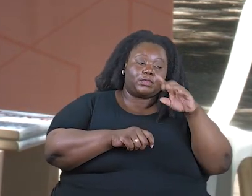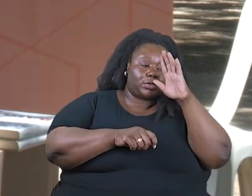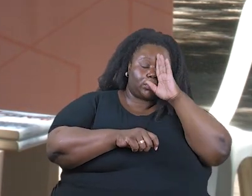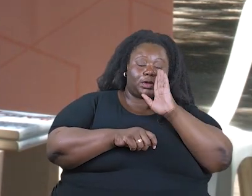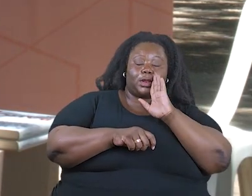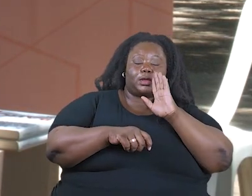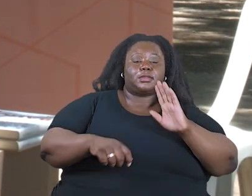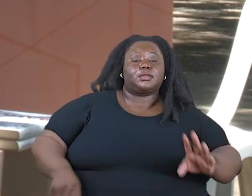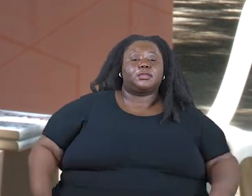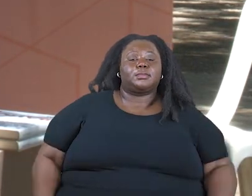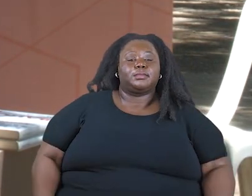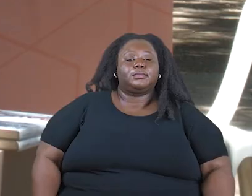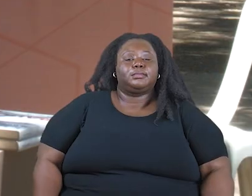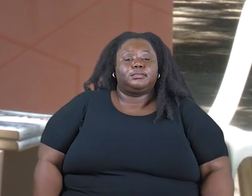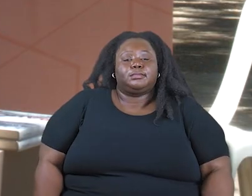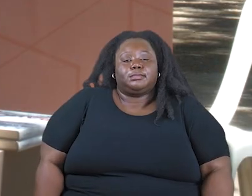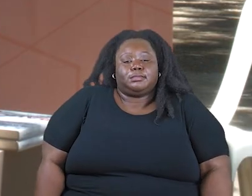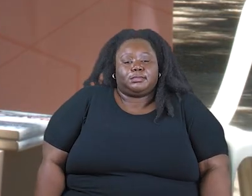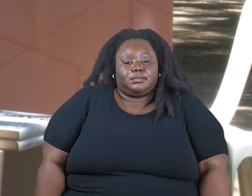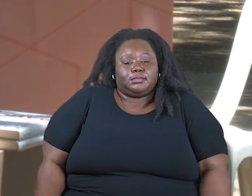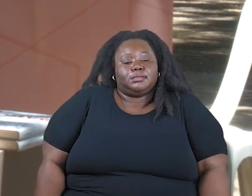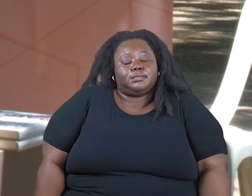eram distribuídos de graça.